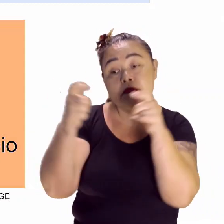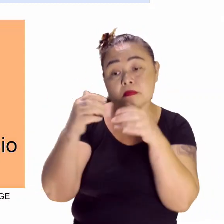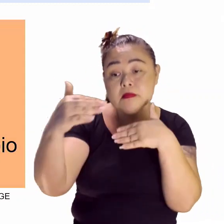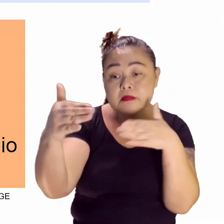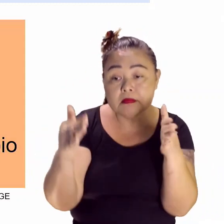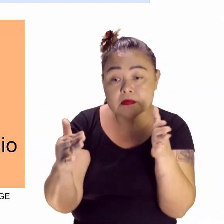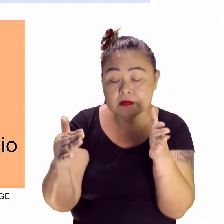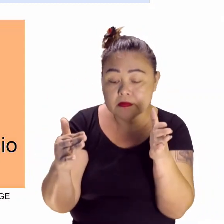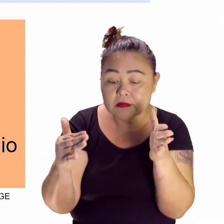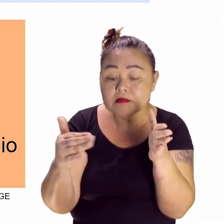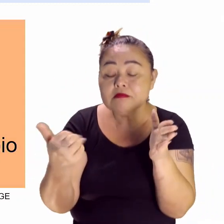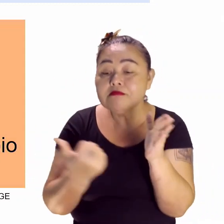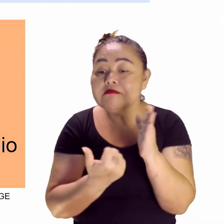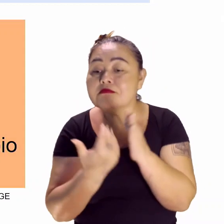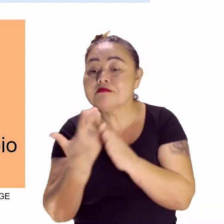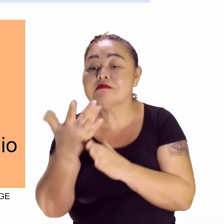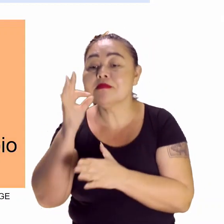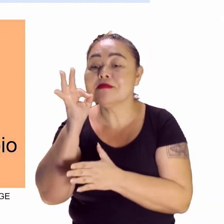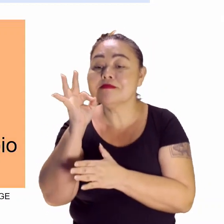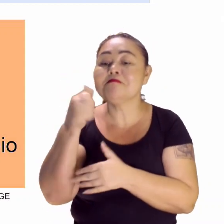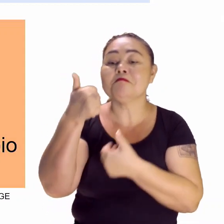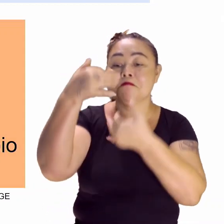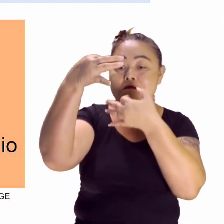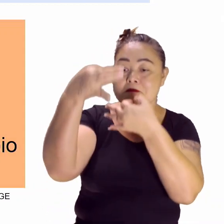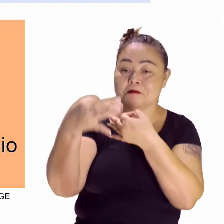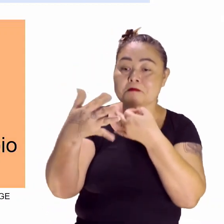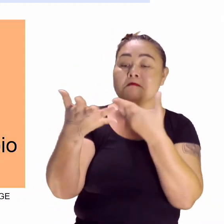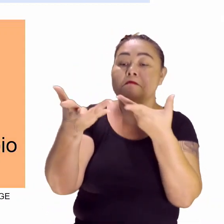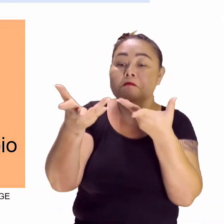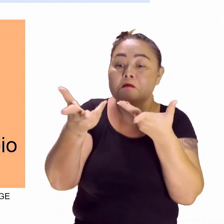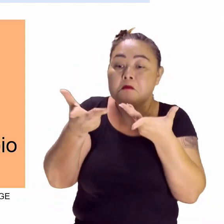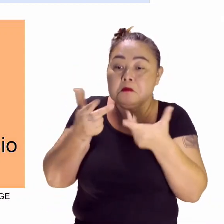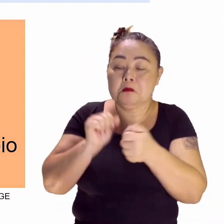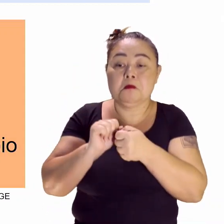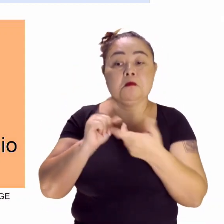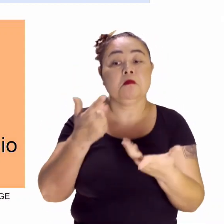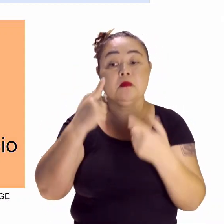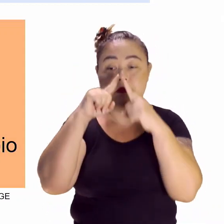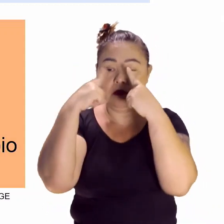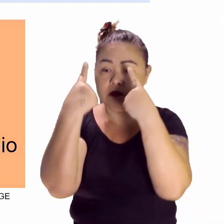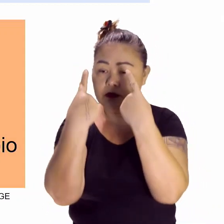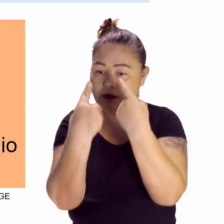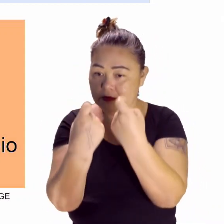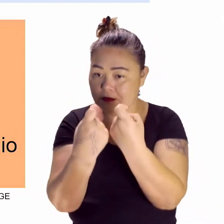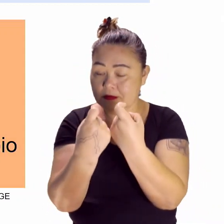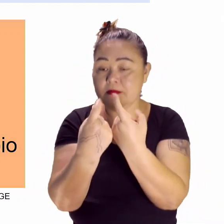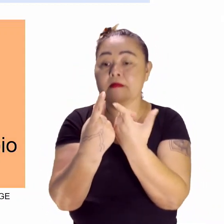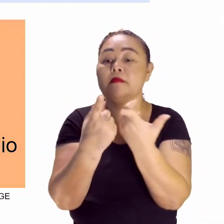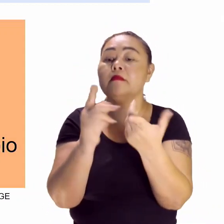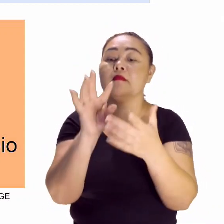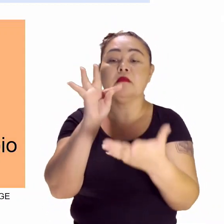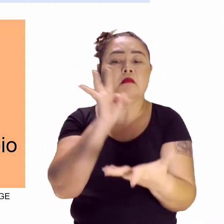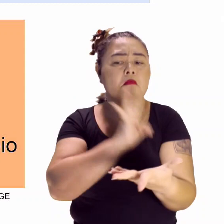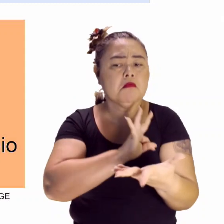a área e uma produção mais efetiva mais efetiva como a produção mais interessante exatamente